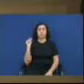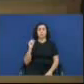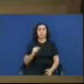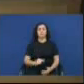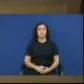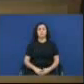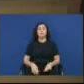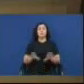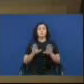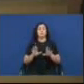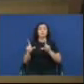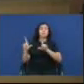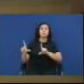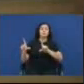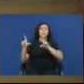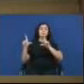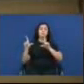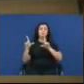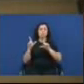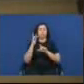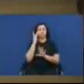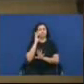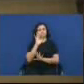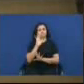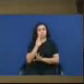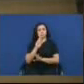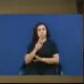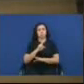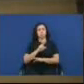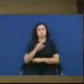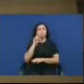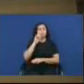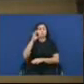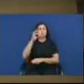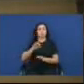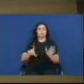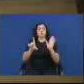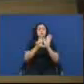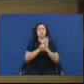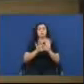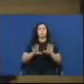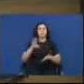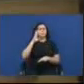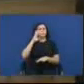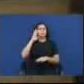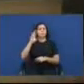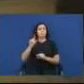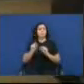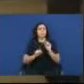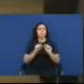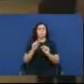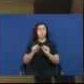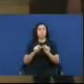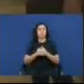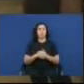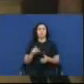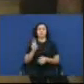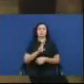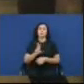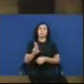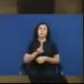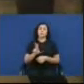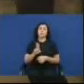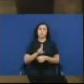Mas a colocação da... Não lembro qual é a data da lei, mas o principal... Já faz tempo. Faz tempo. Mas o